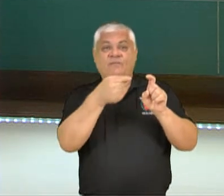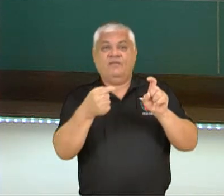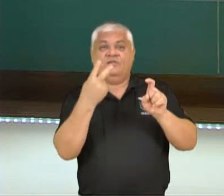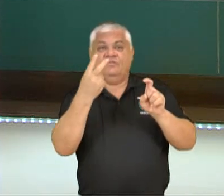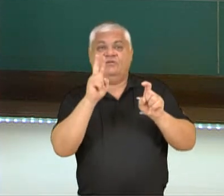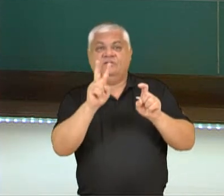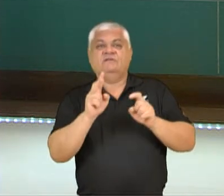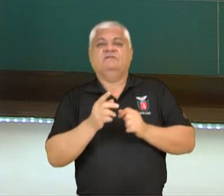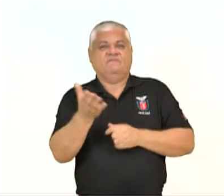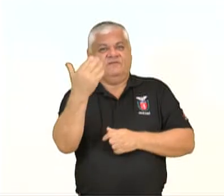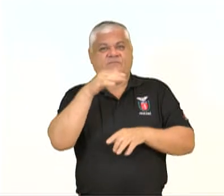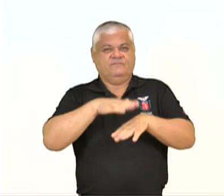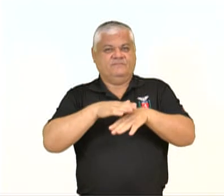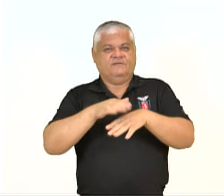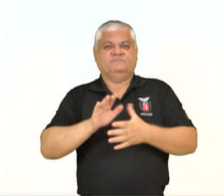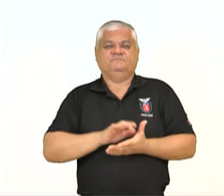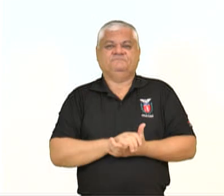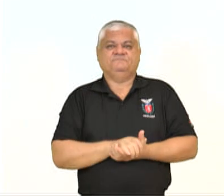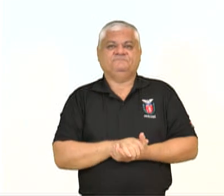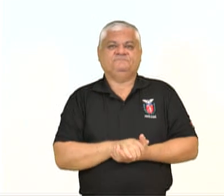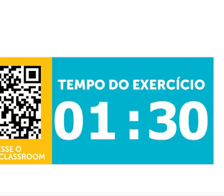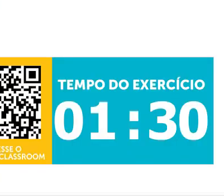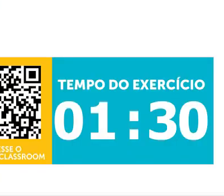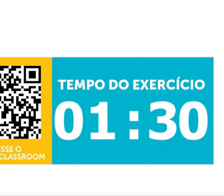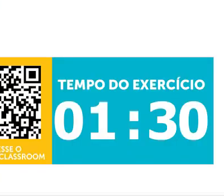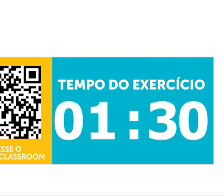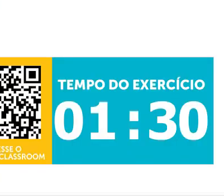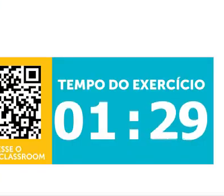menos 3. Vamos lá, agora é com vocês.